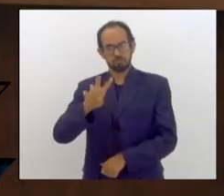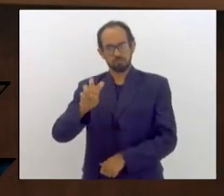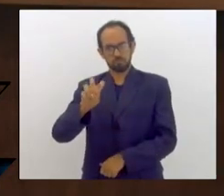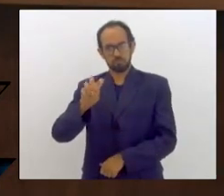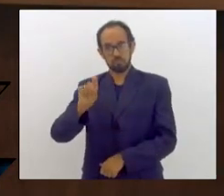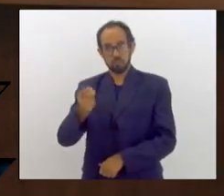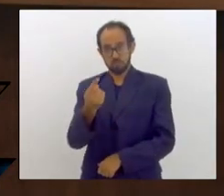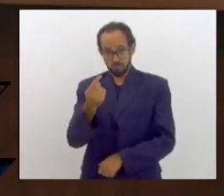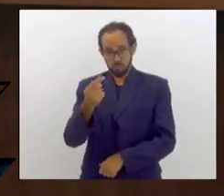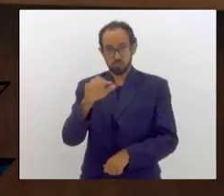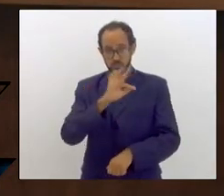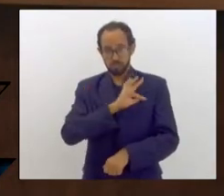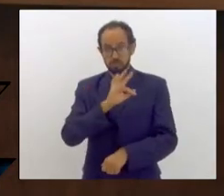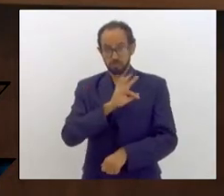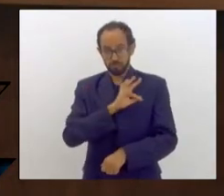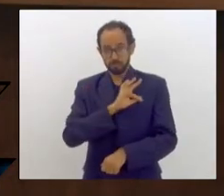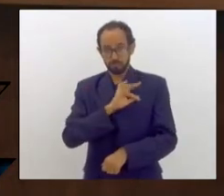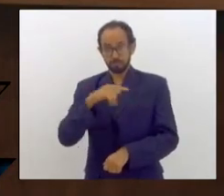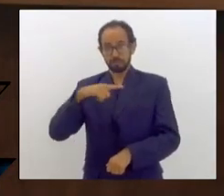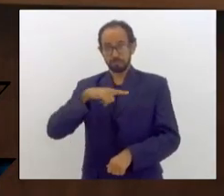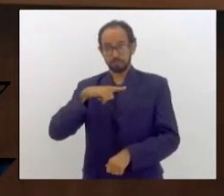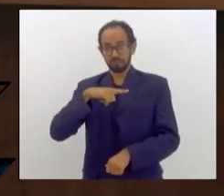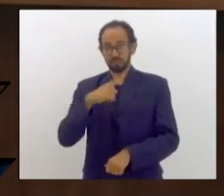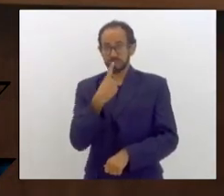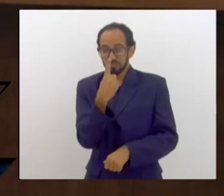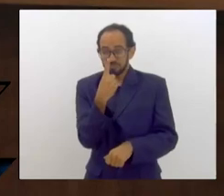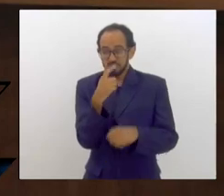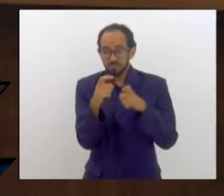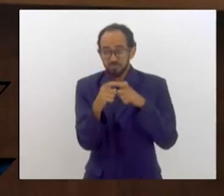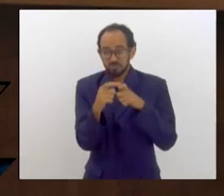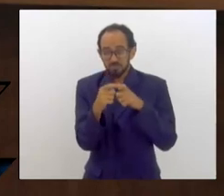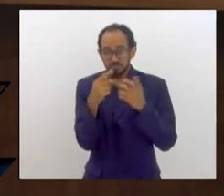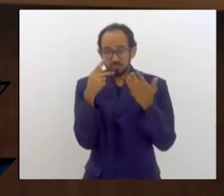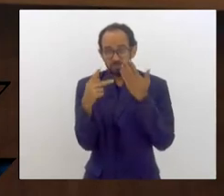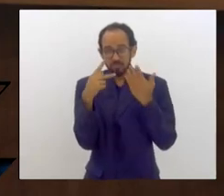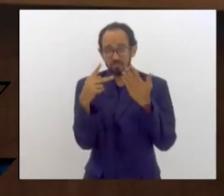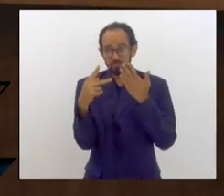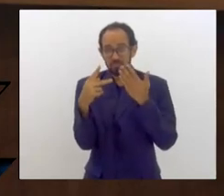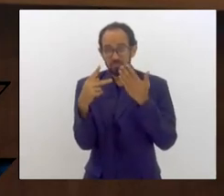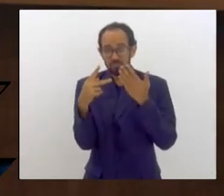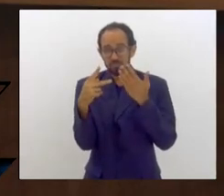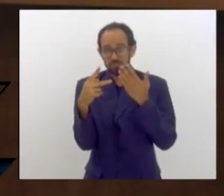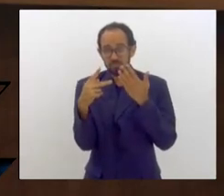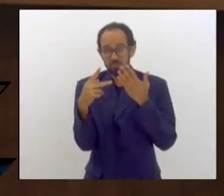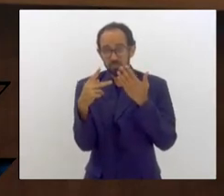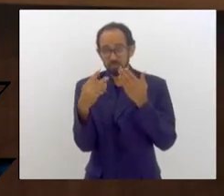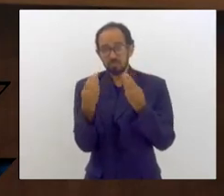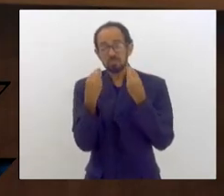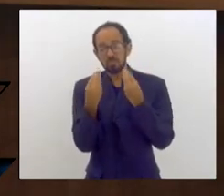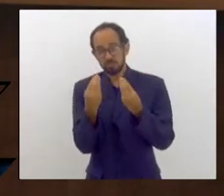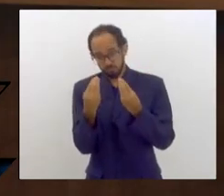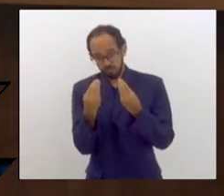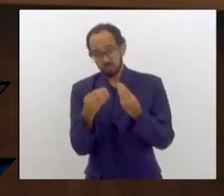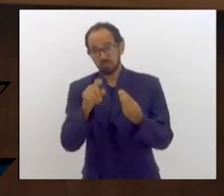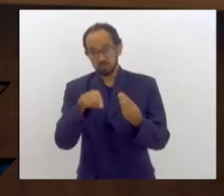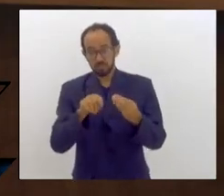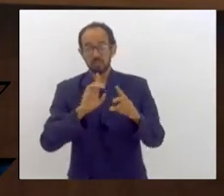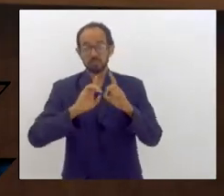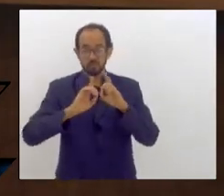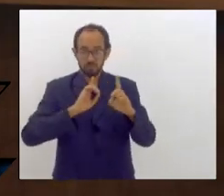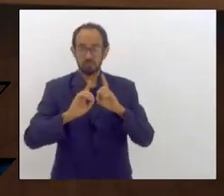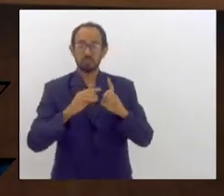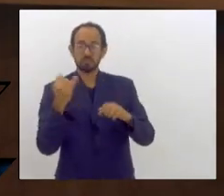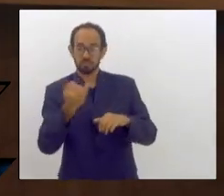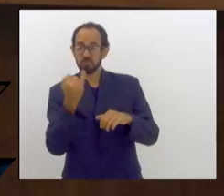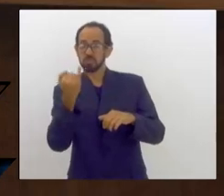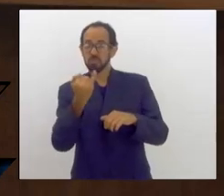que temos, evidentemente, um psiquiatra. Ou seja, esse é um debate importante. A gente está falando de pessoas